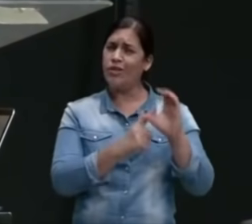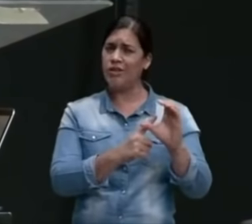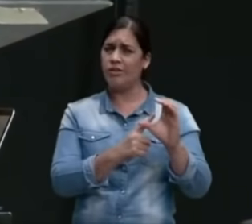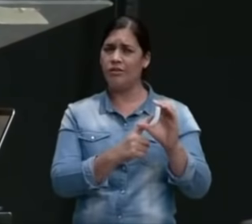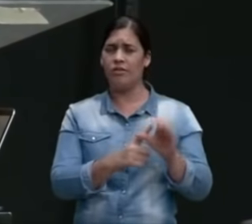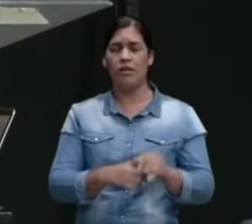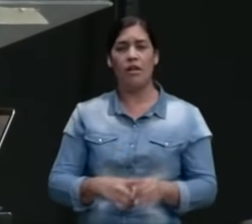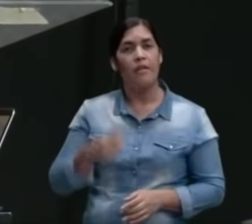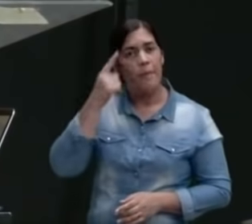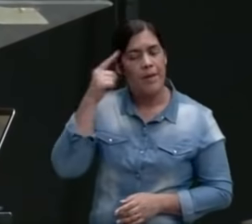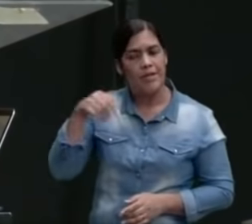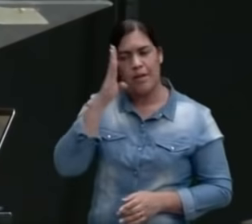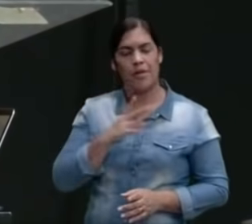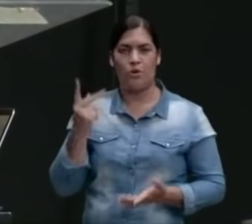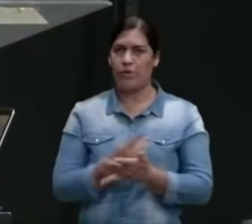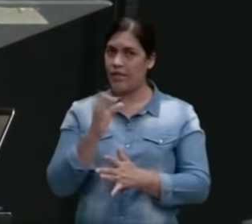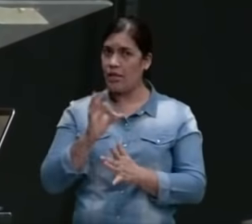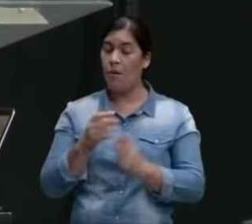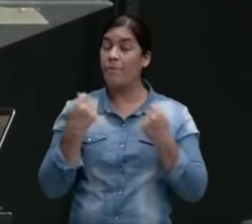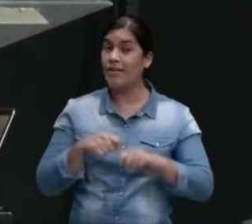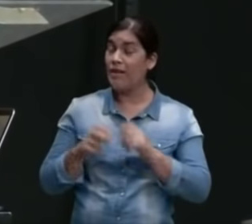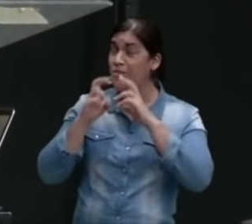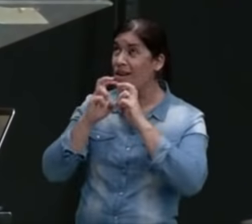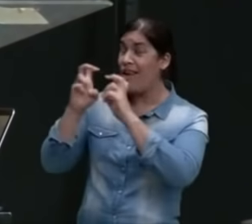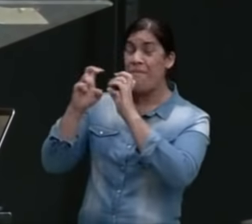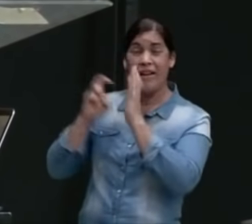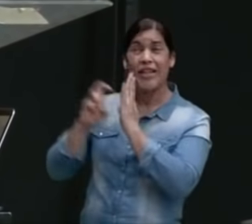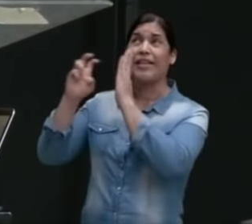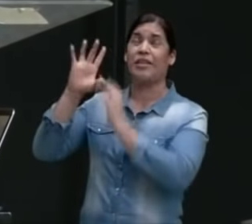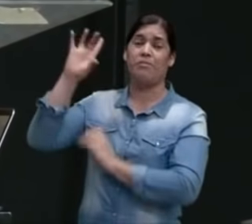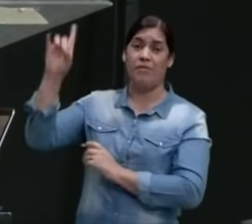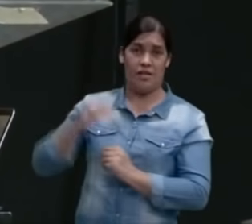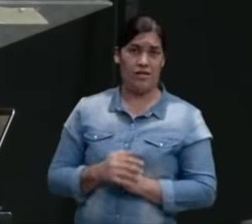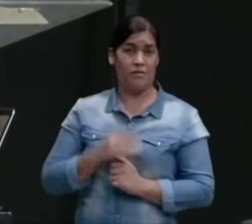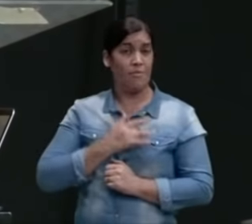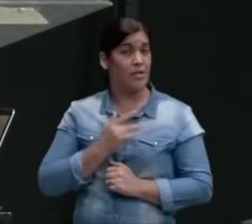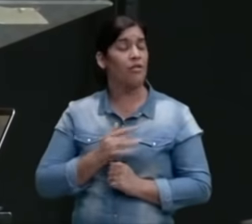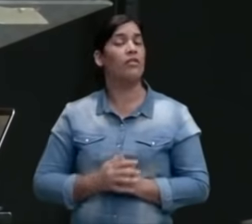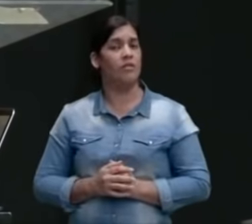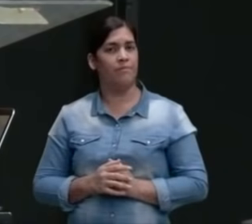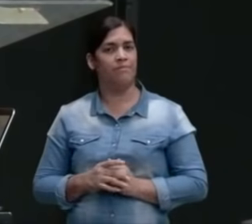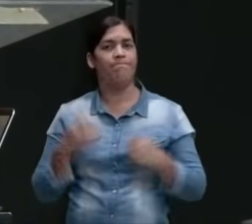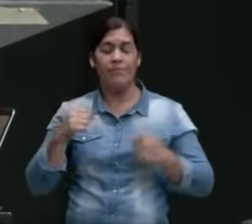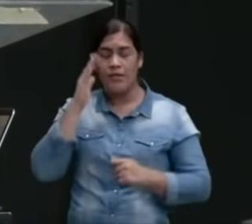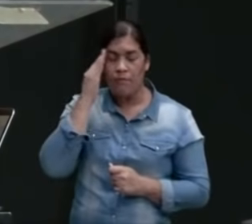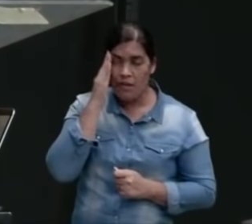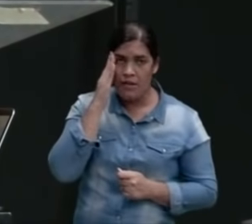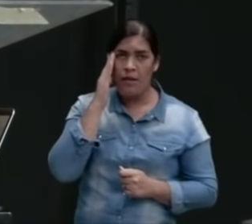precisamos clamar a misericórdia de Deus. Mas ao mesmo tempo, nós precisamos entender: as profecias vão se